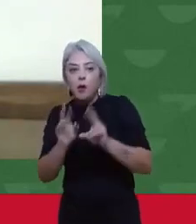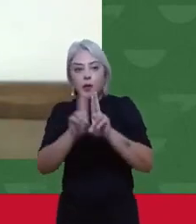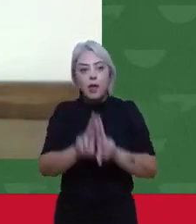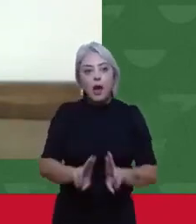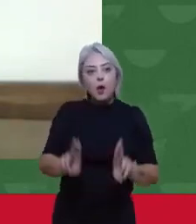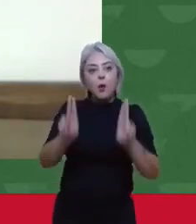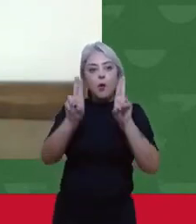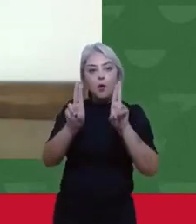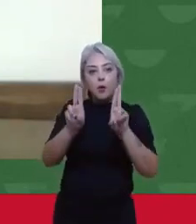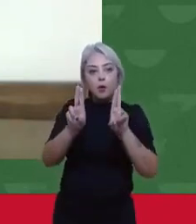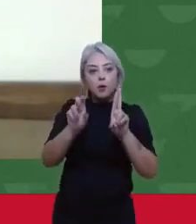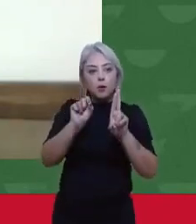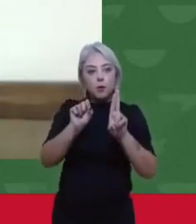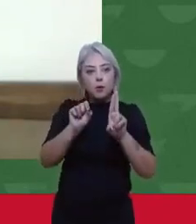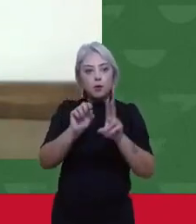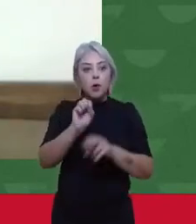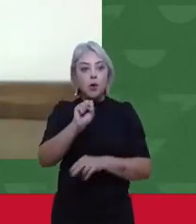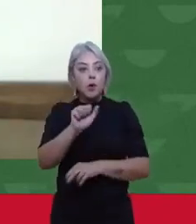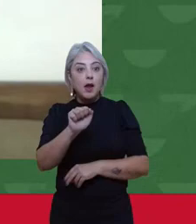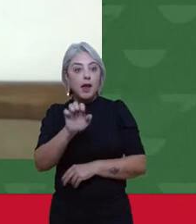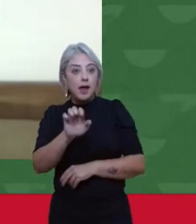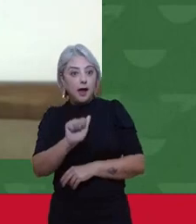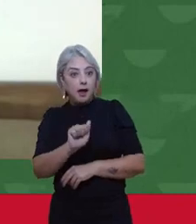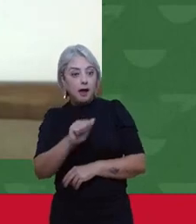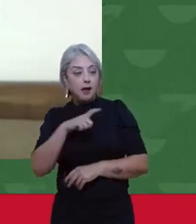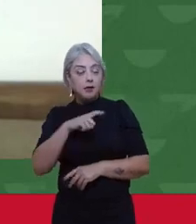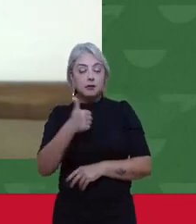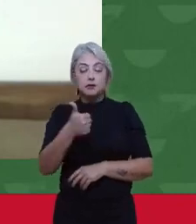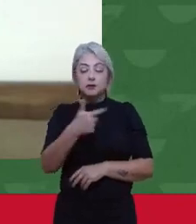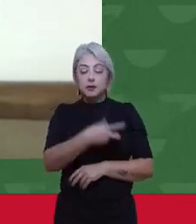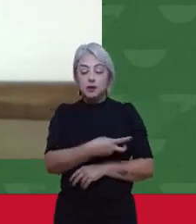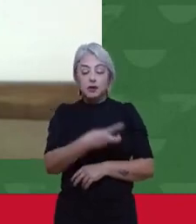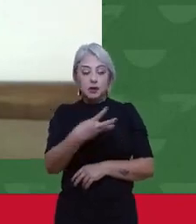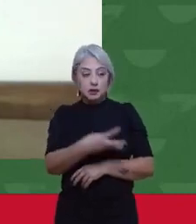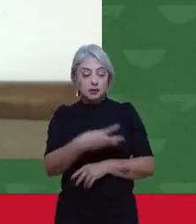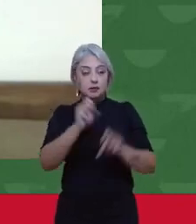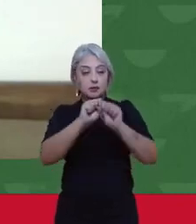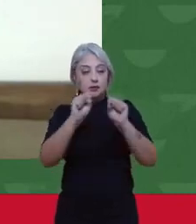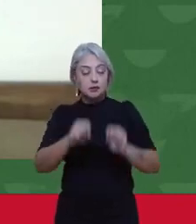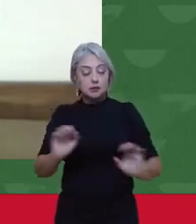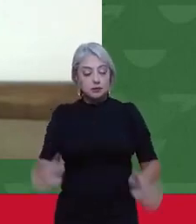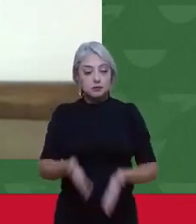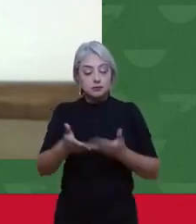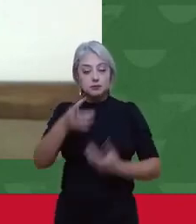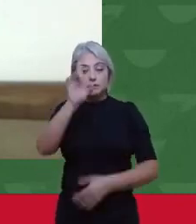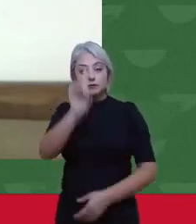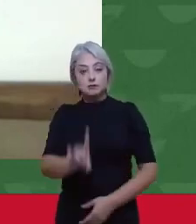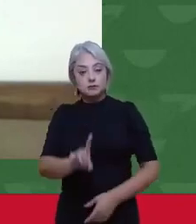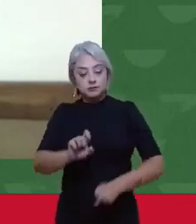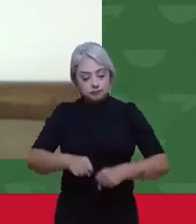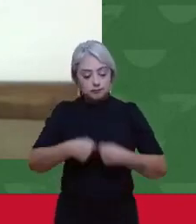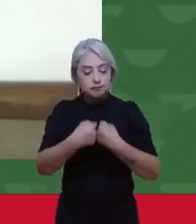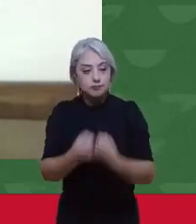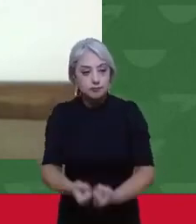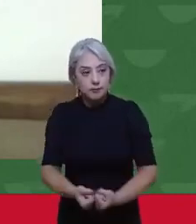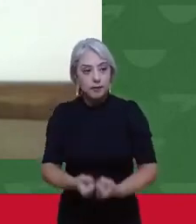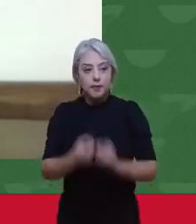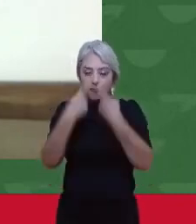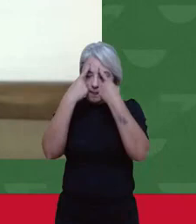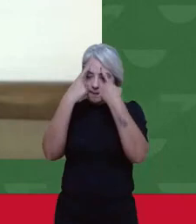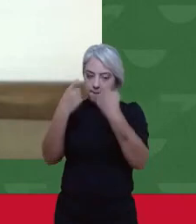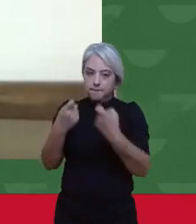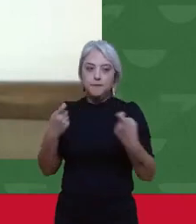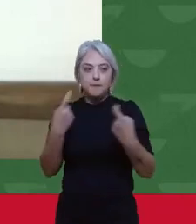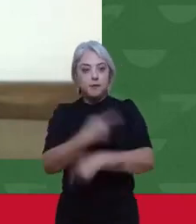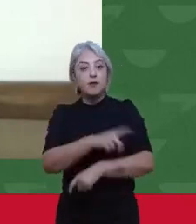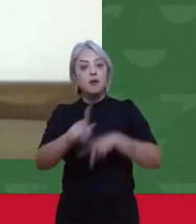Unidos, dos Estados Americanos, na OEA. 2013, a criação do Sistema Nacional de Promoção de Direitos e Enfrentamento à Violência